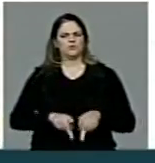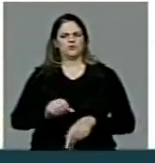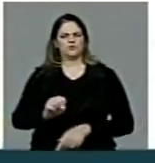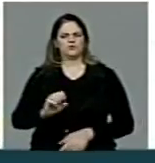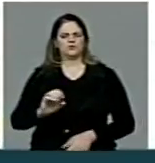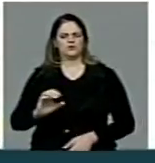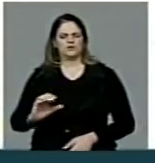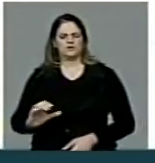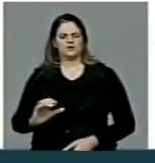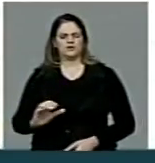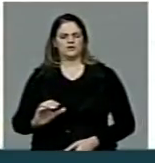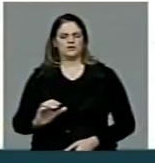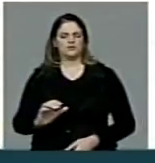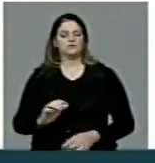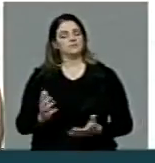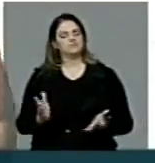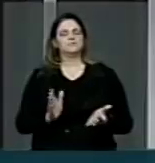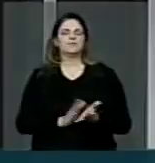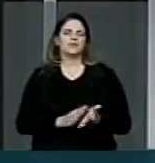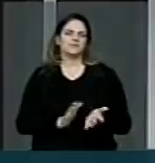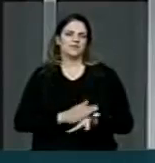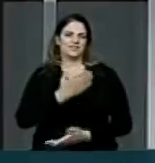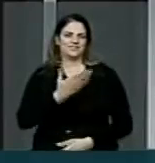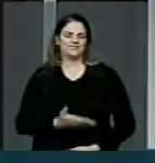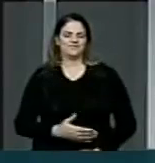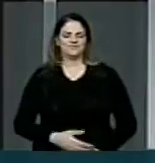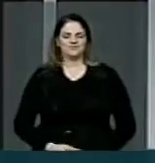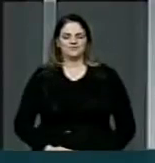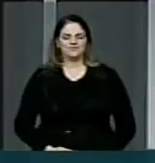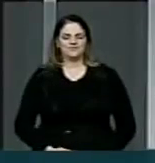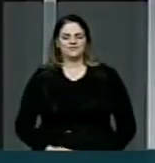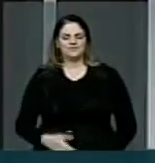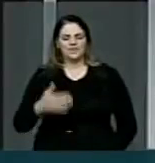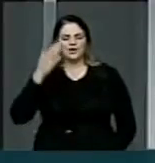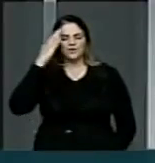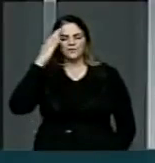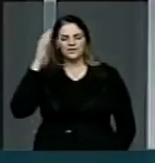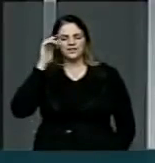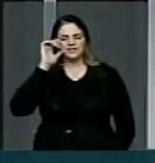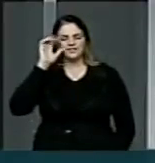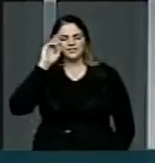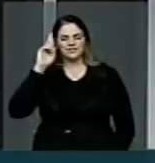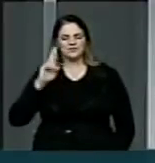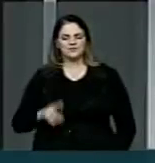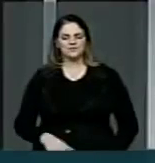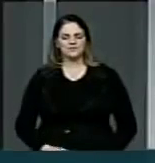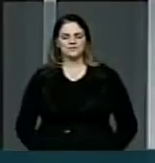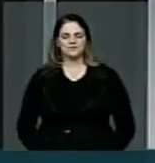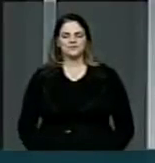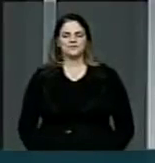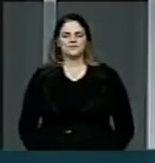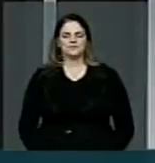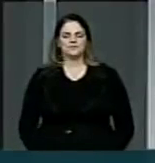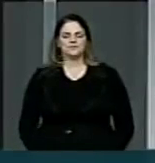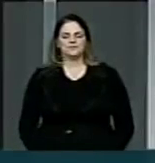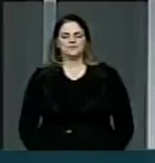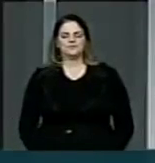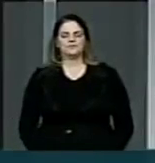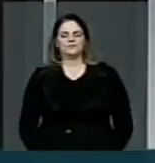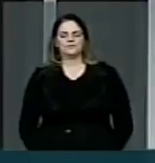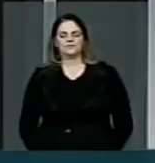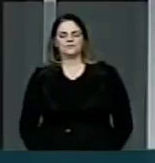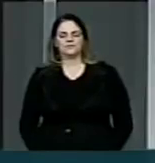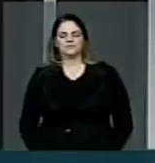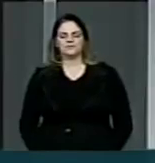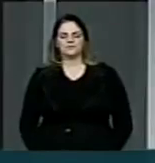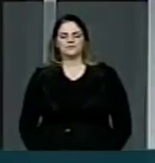Santa Catarina. Então, parabéns. Eu agradeço a manifestação de Vossa Excelência e por vários princípios e